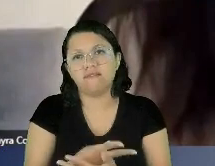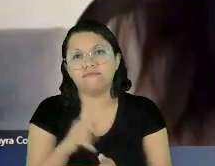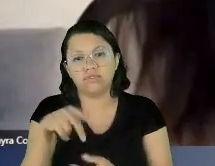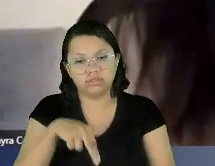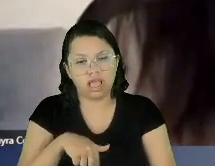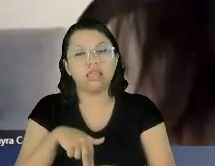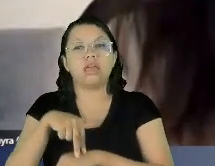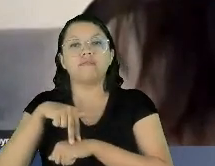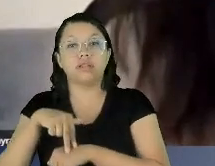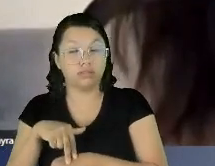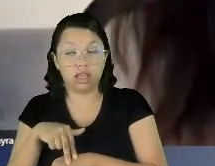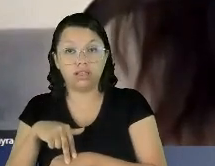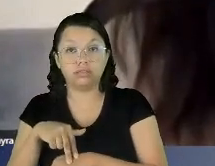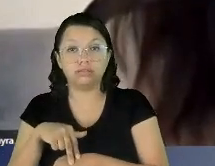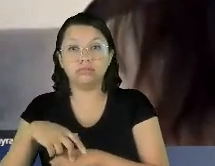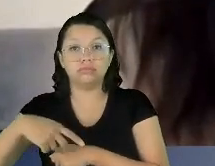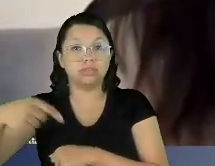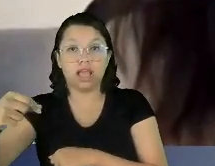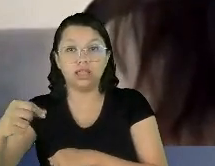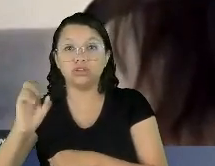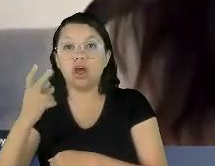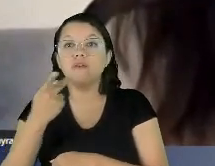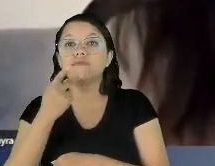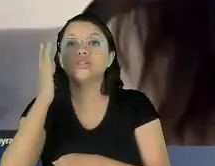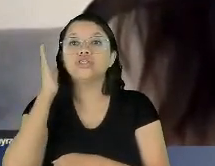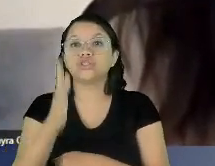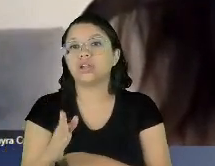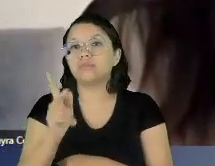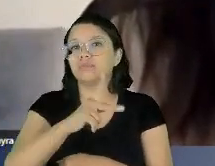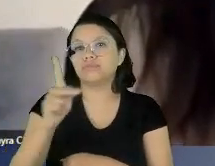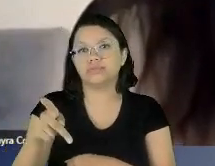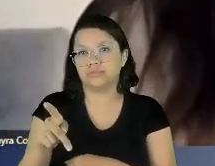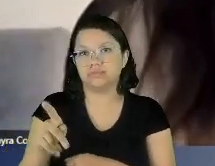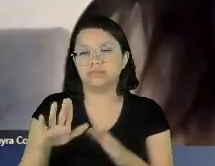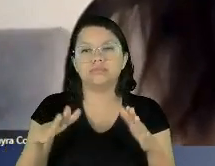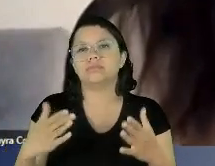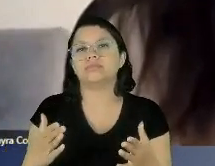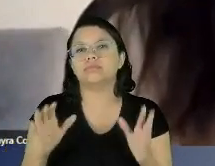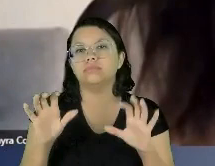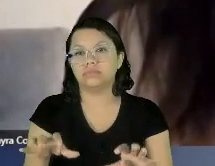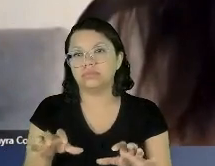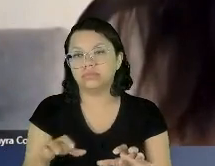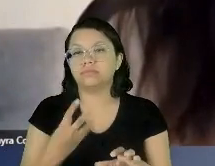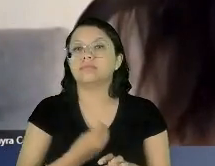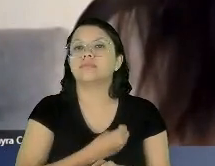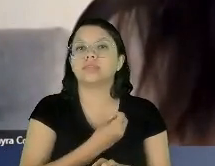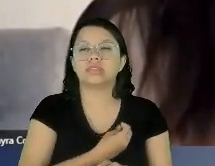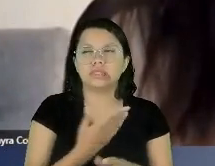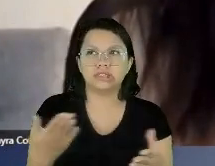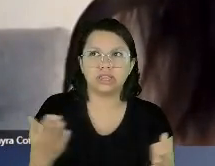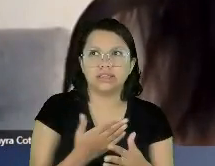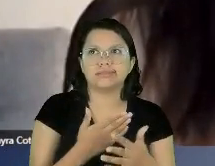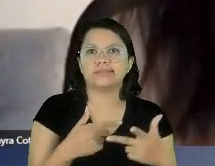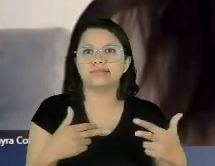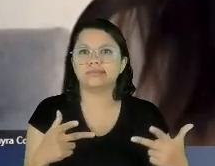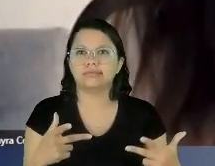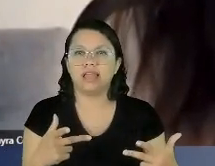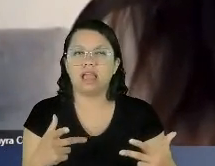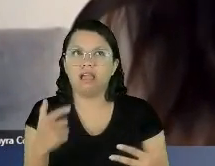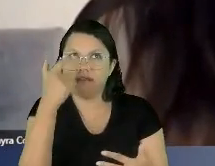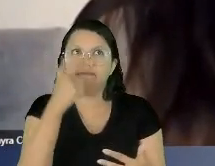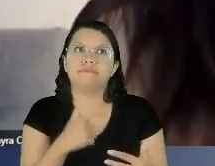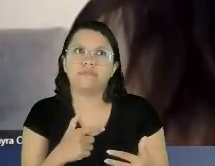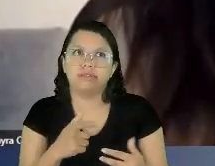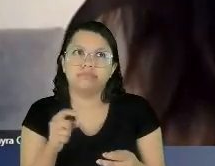você esteja. Você se levantasse, saísse ou fale com a professora. Então, assim, não existe